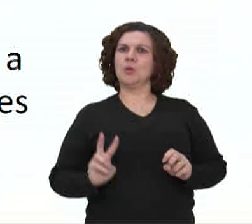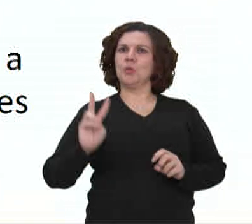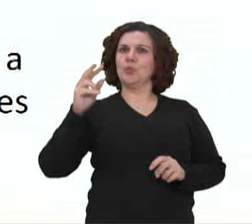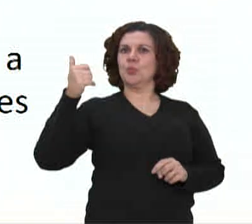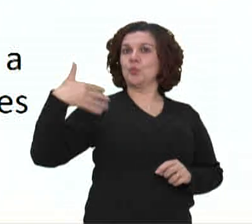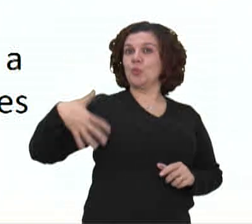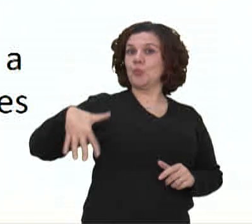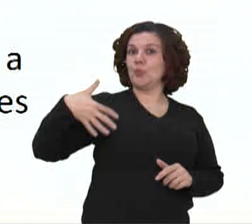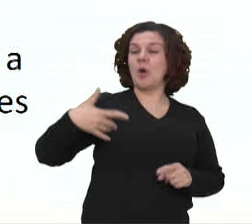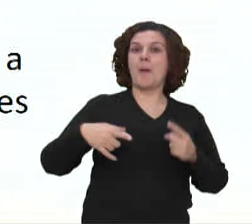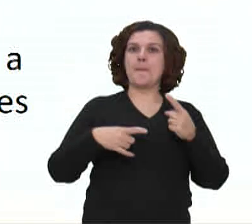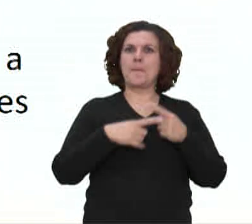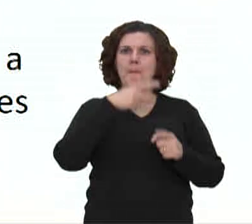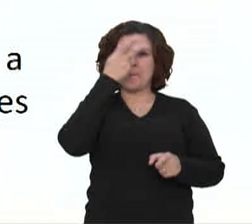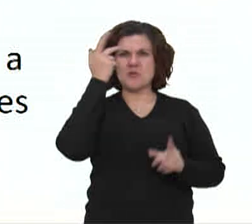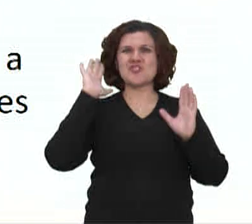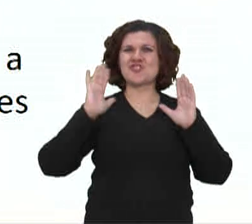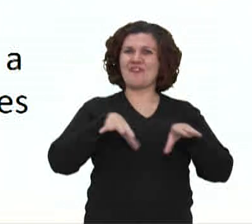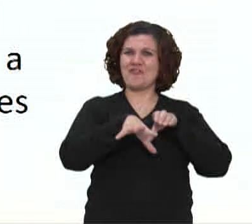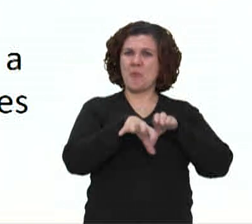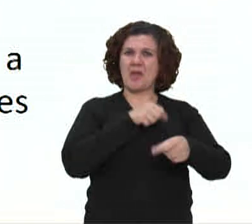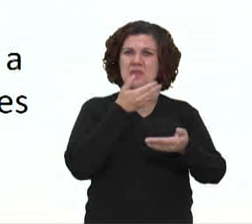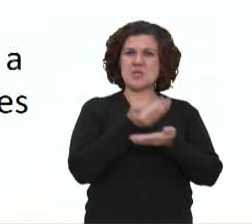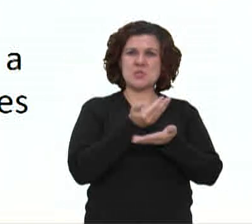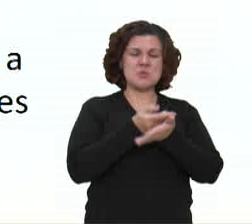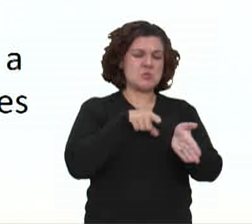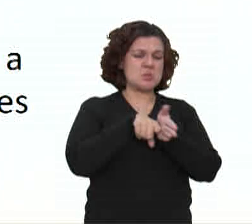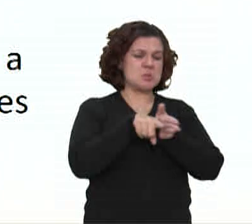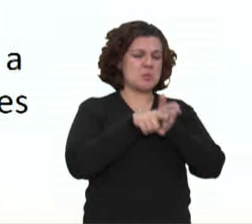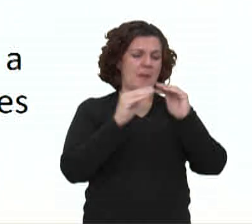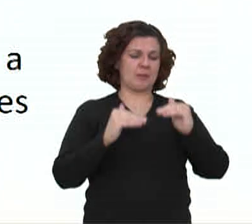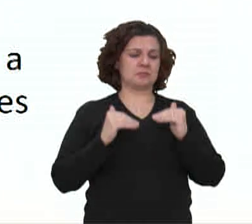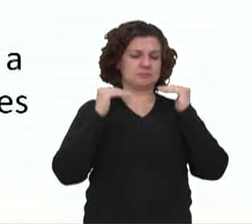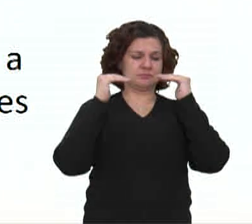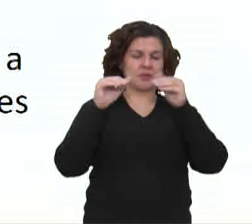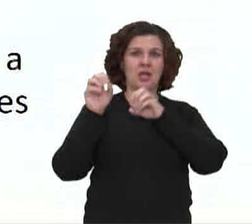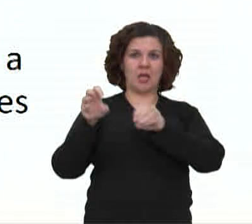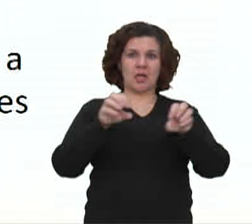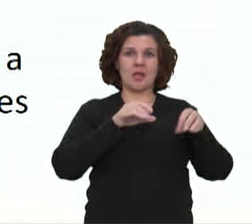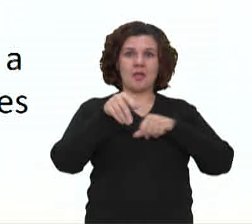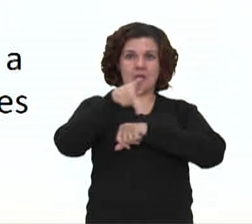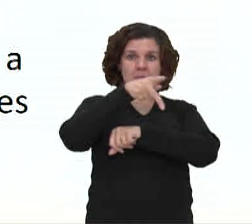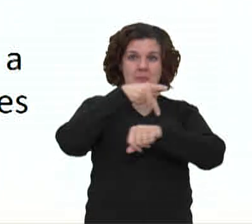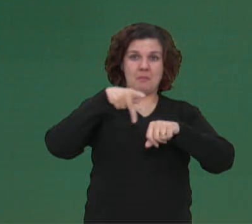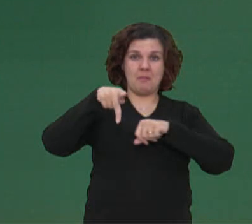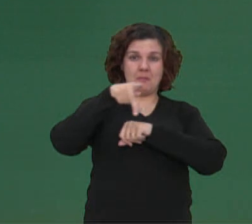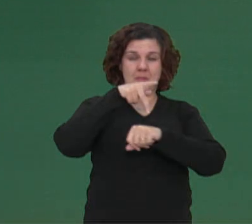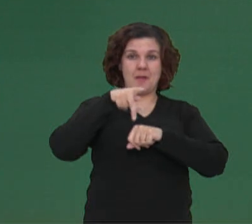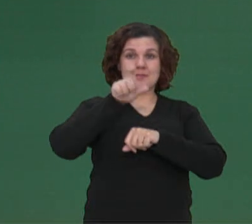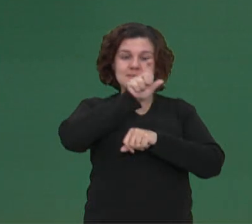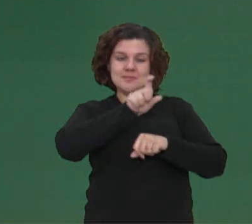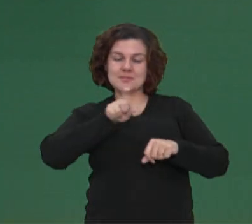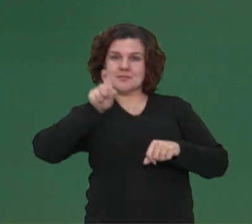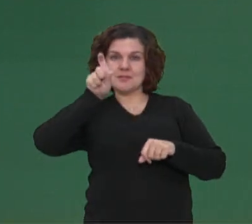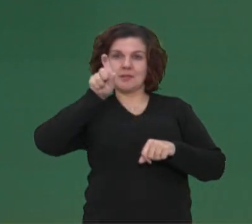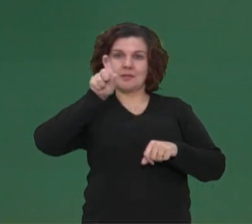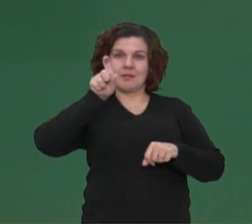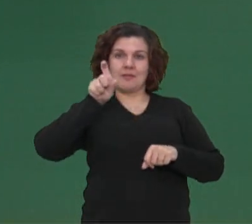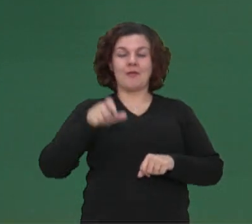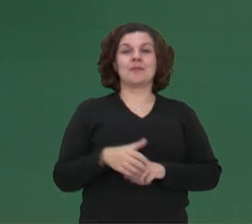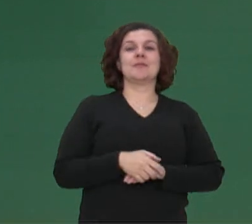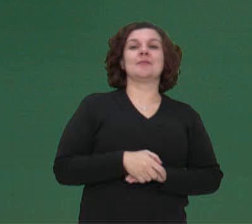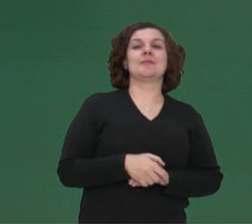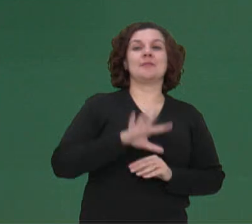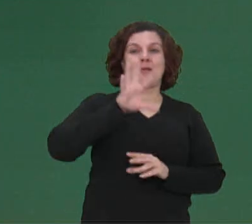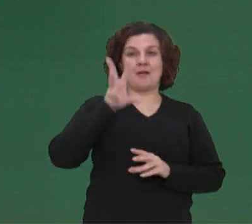valorizada devido à sua qualificação e ao elevado nível educacional nos países centrais africanos. Dá uma olhadinha, dá uma pensada,